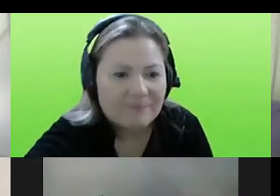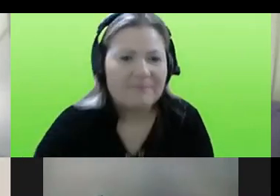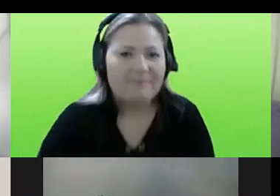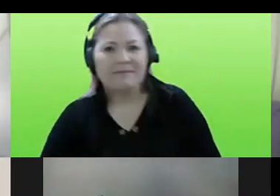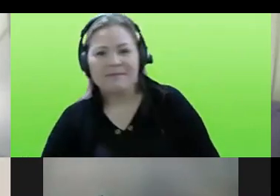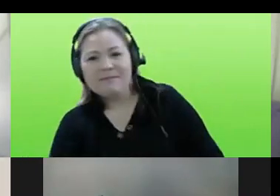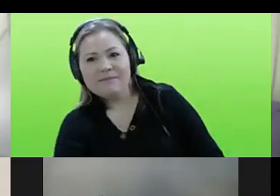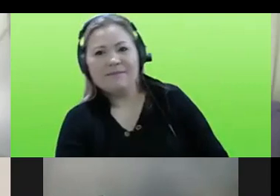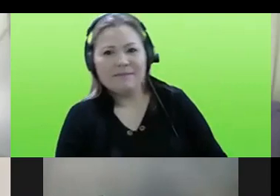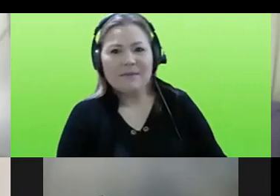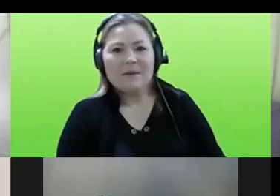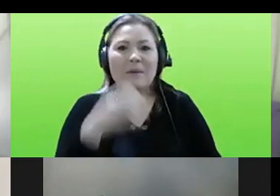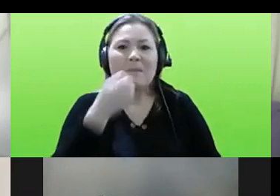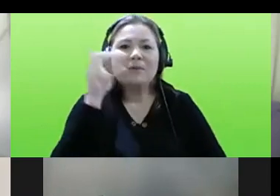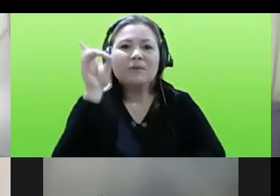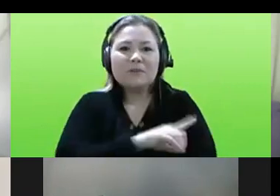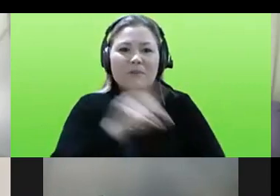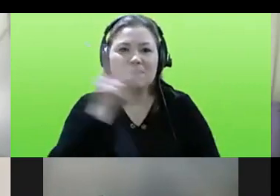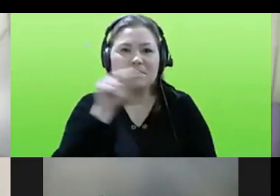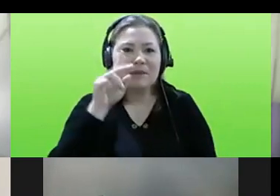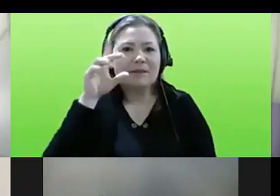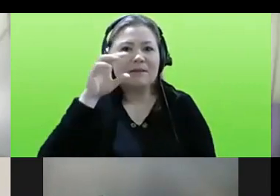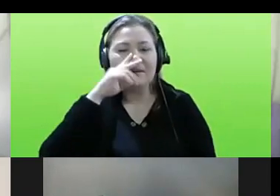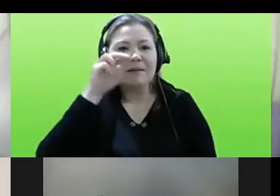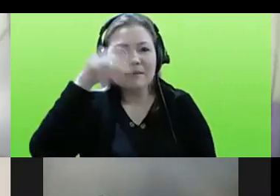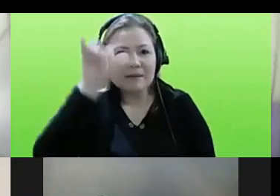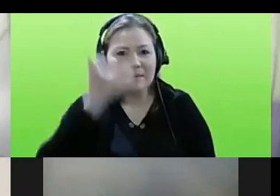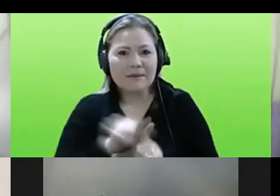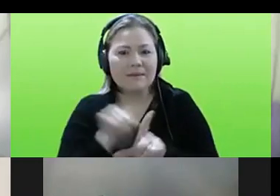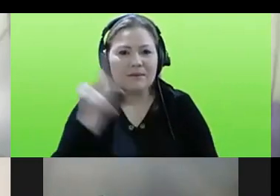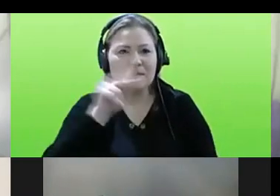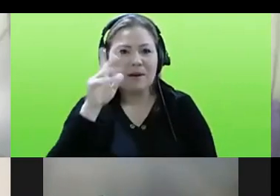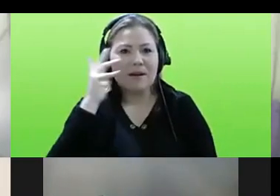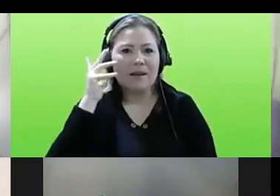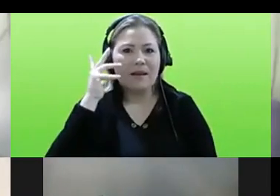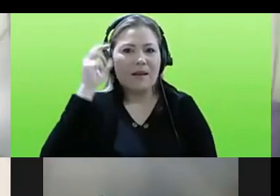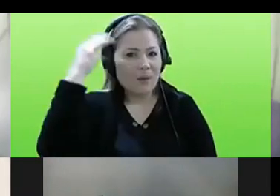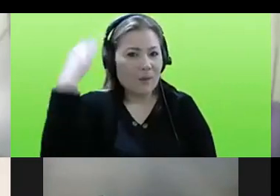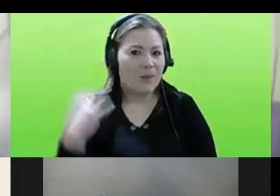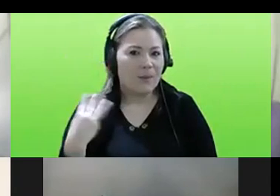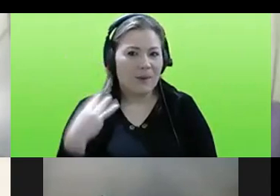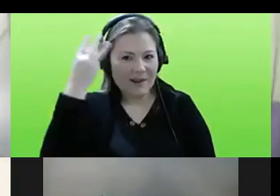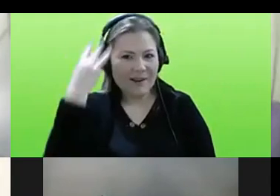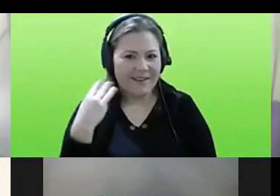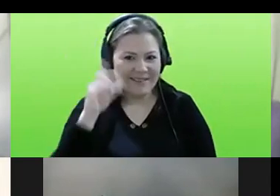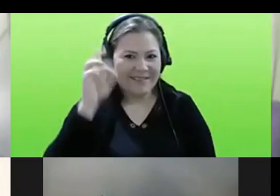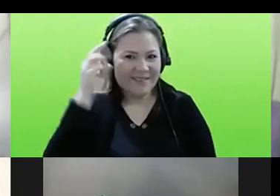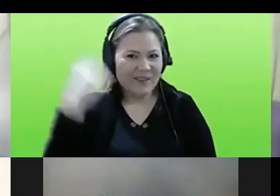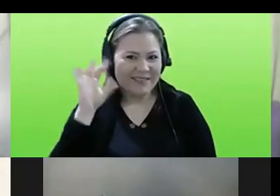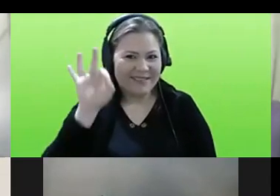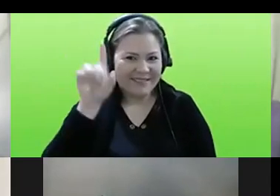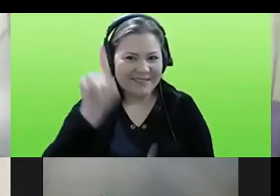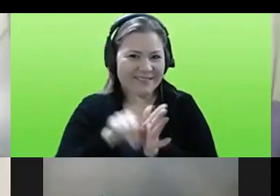Bom dia, professor Itamar. Bom dia, professor Emil. Bom dia a todas e todos. Eu sou Wesley, eu sou formado em Ciências Sociais